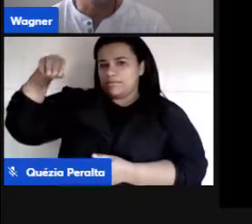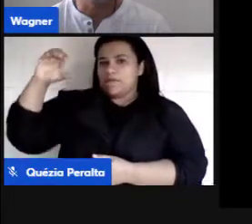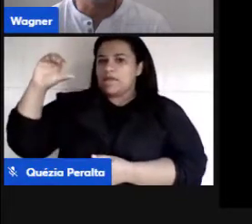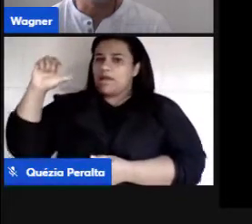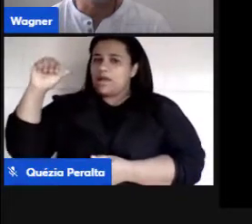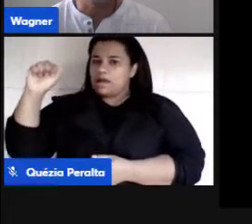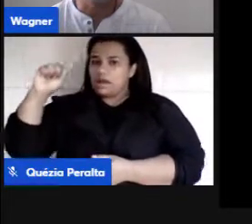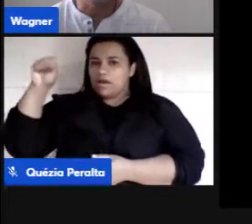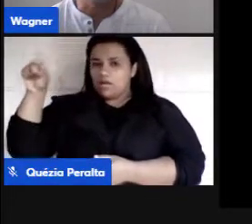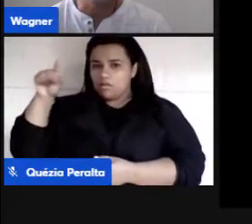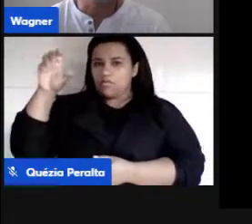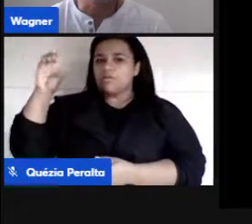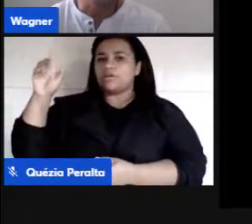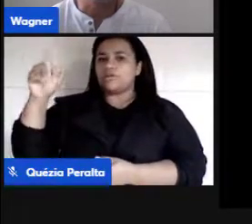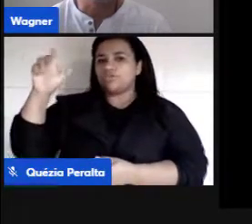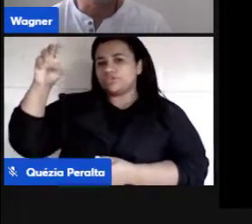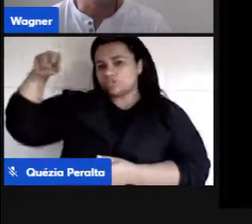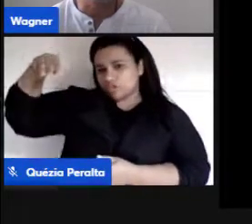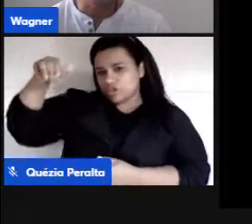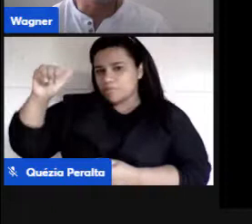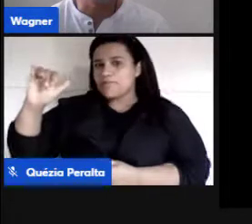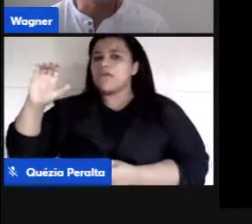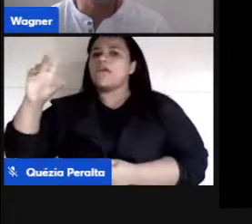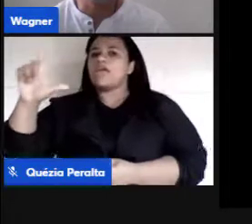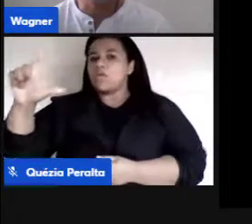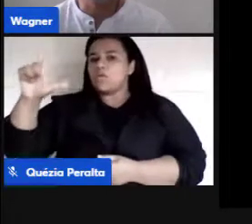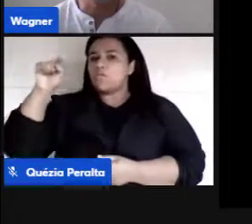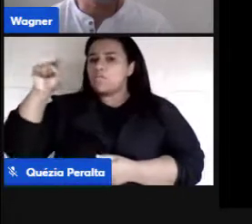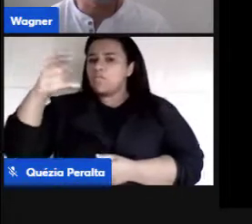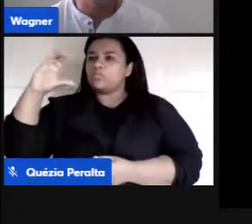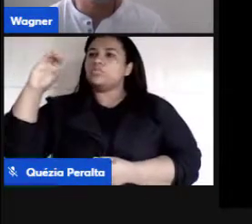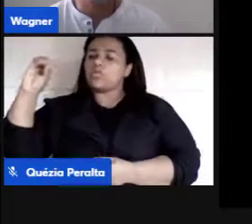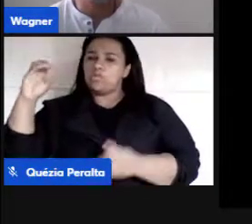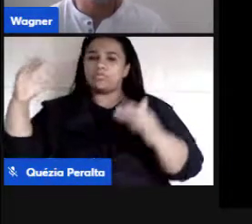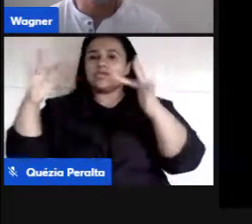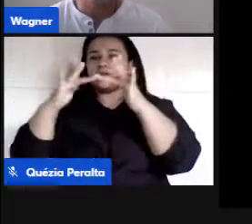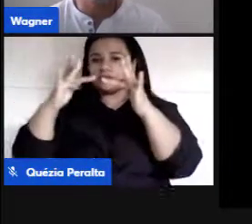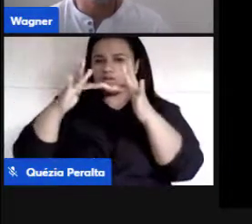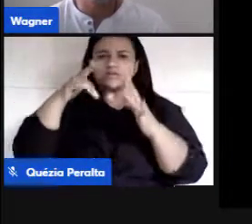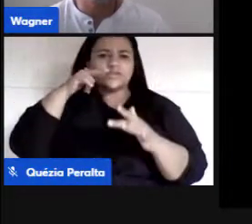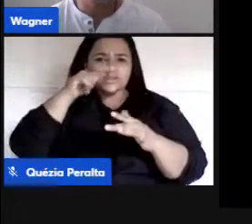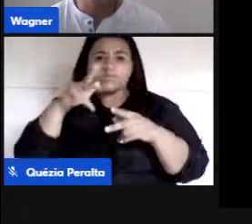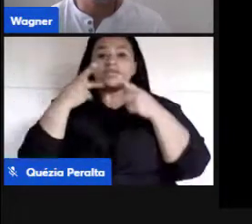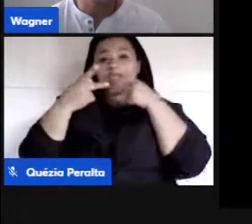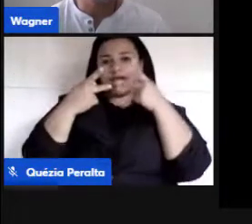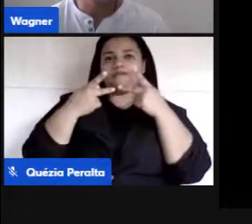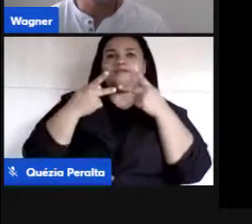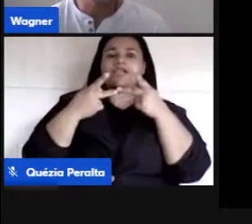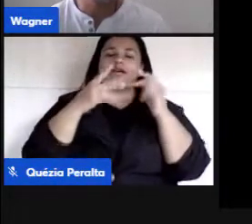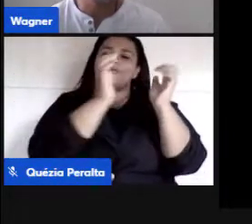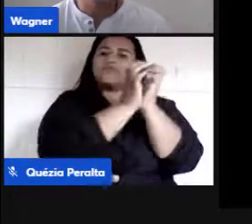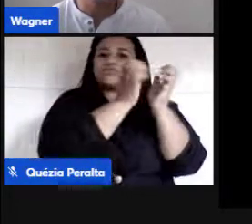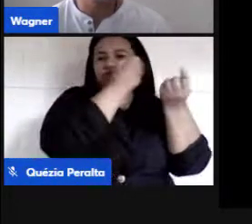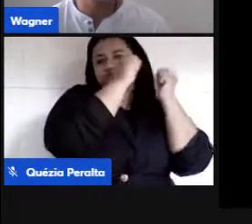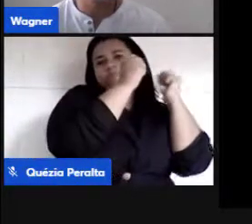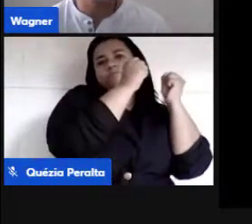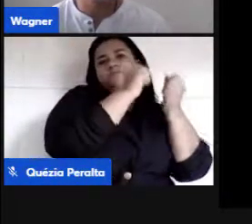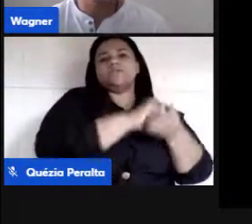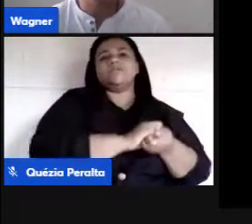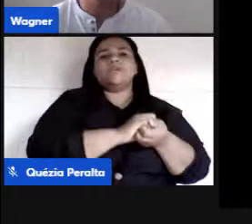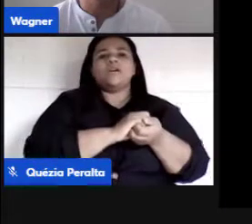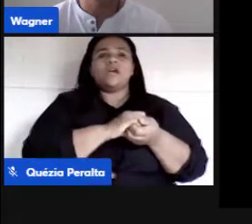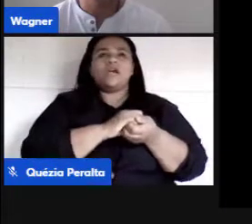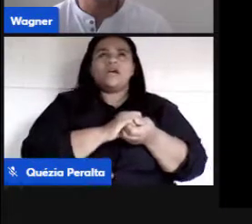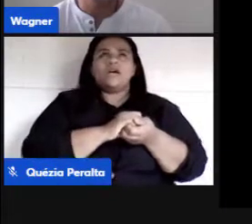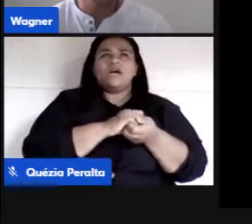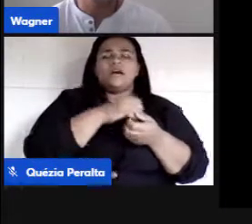ed.fisica.reme@gmail.com. Por esses contatos, vocês conseguem falar com a gente, tirar dúvidas sobre a biossegurança,